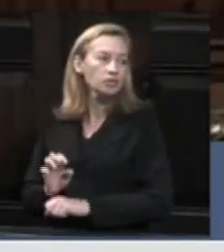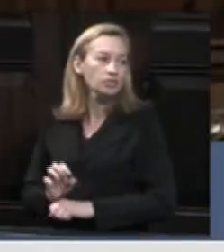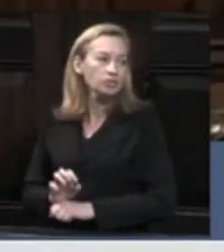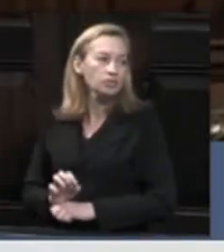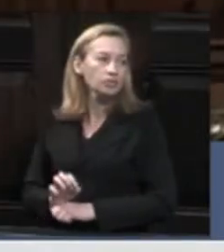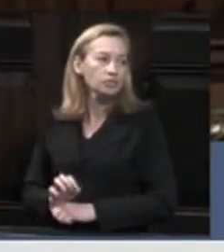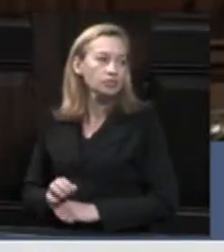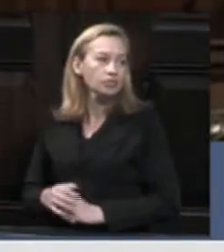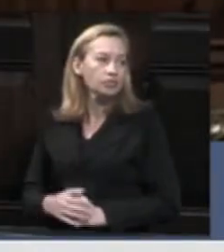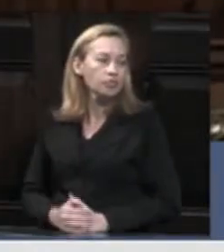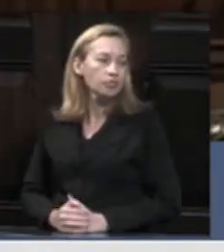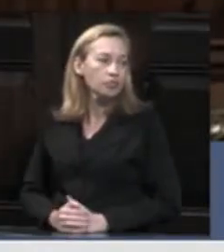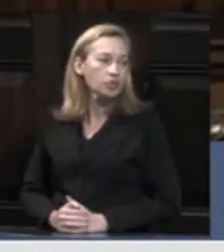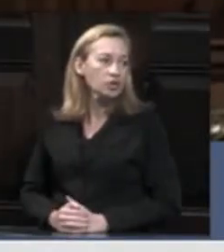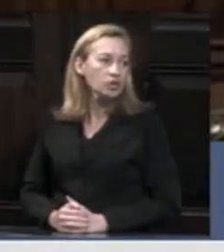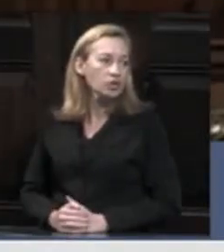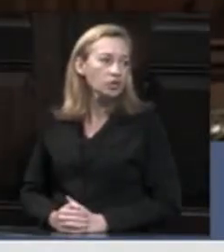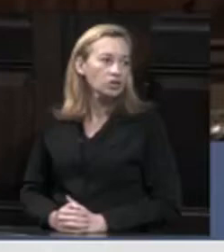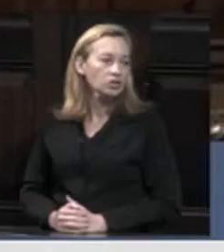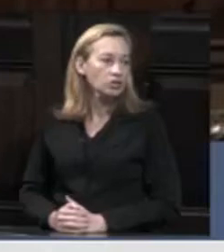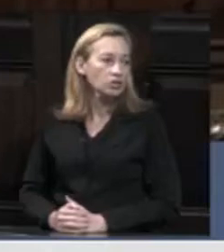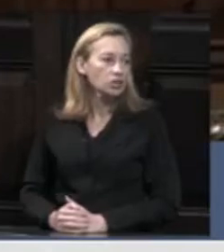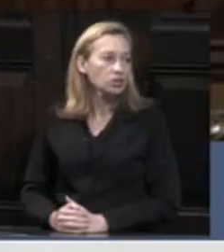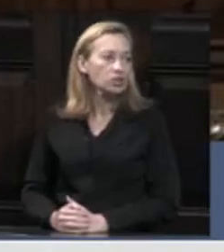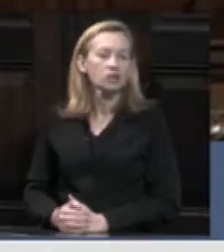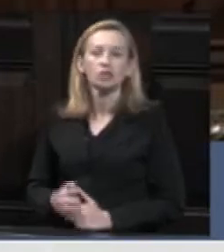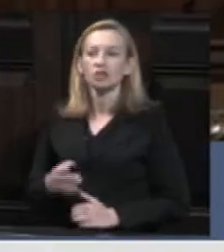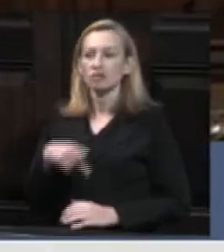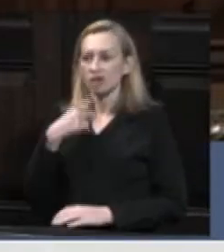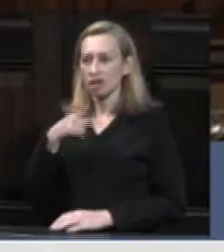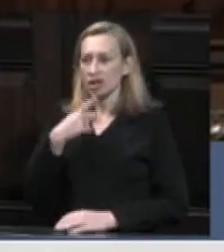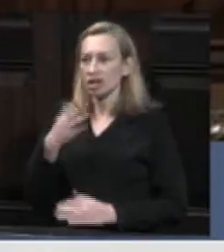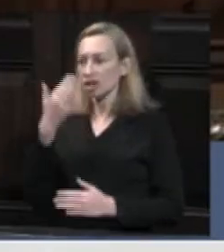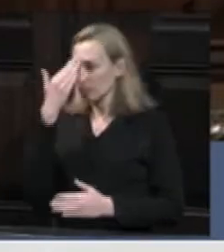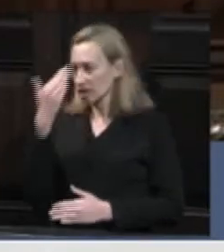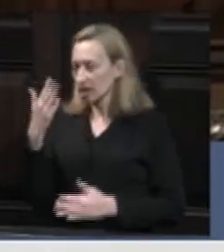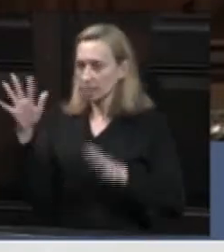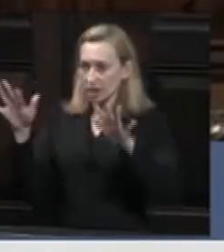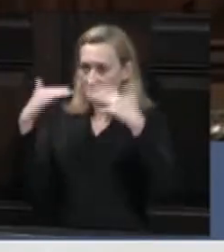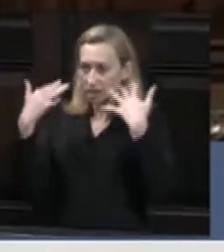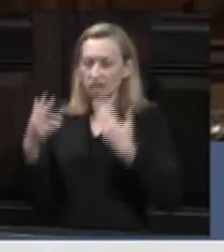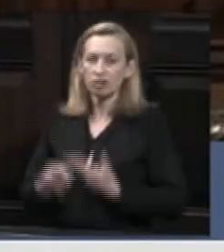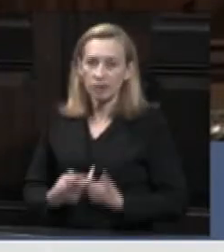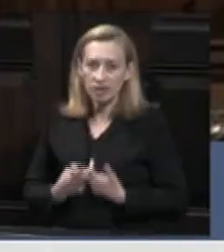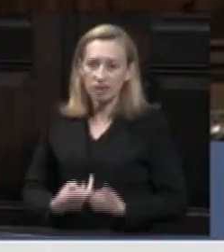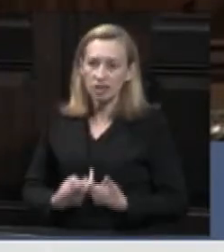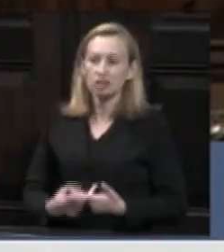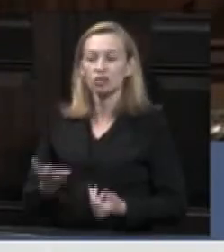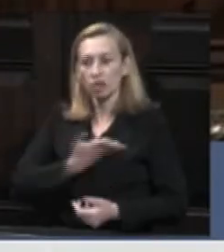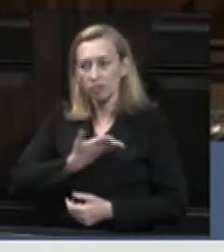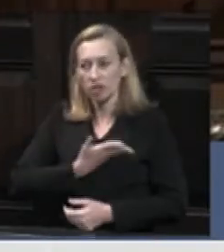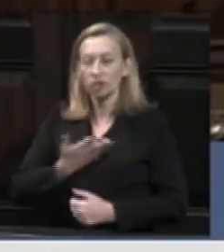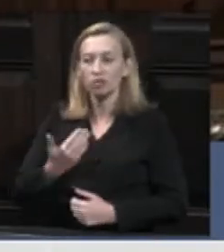da soberania brasileira. Por isso, faço aqui esse registro, agradeço a atenção e a paciência de Vossa Excelência, era o que tinha a dizer na sessão de hoje.